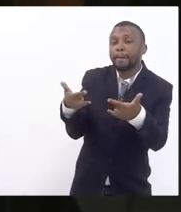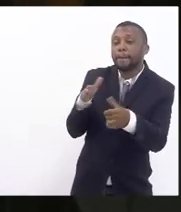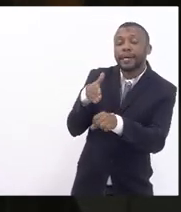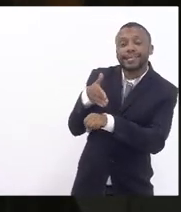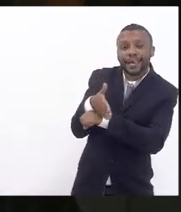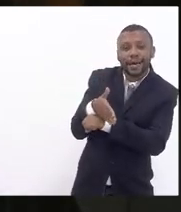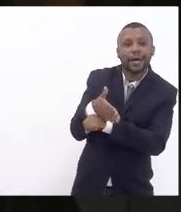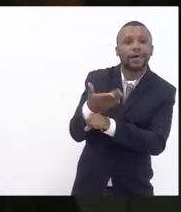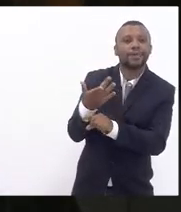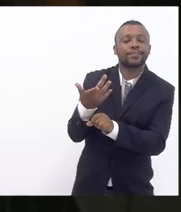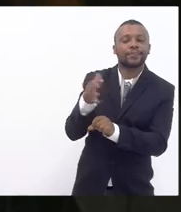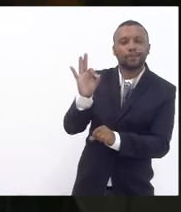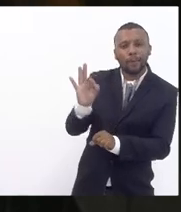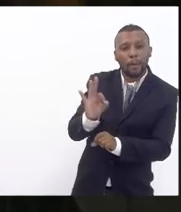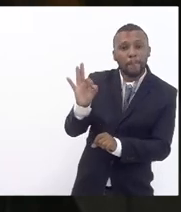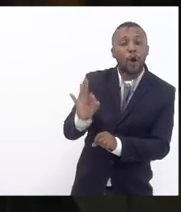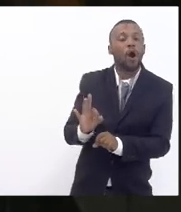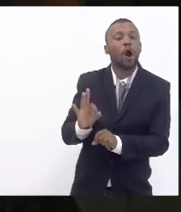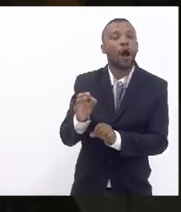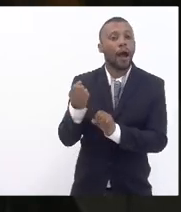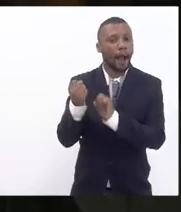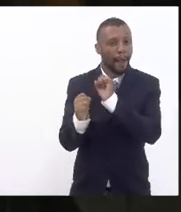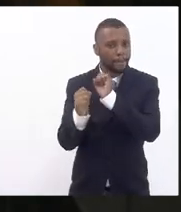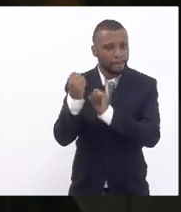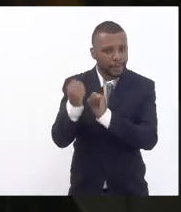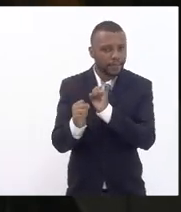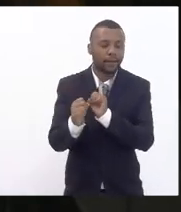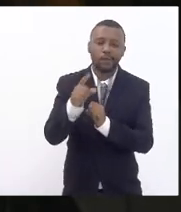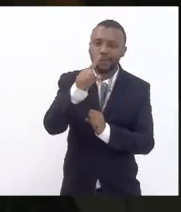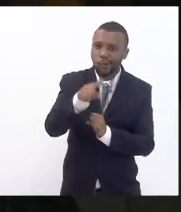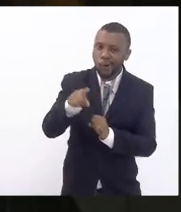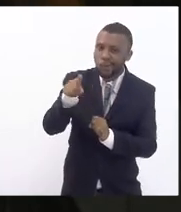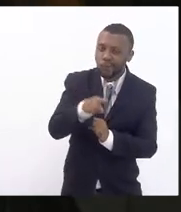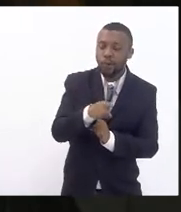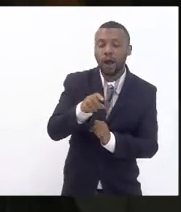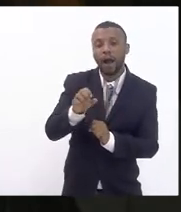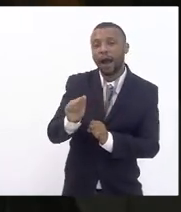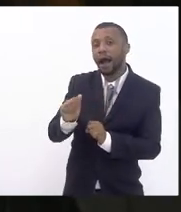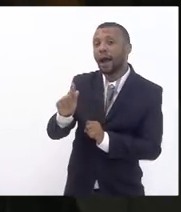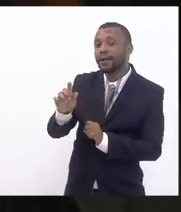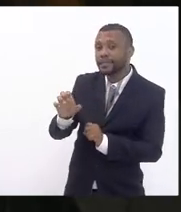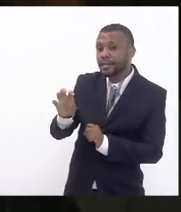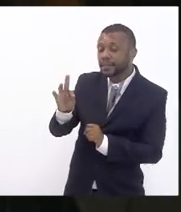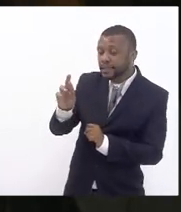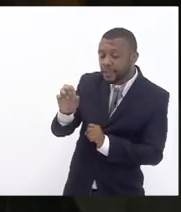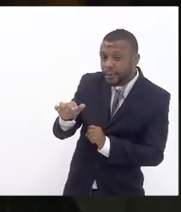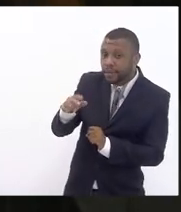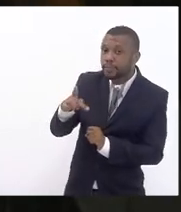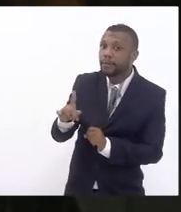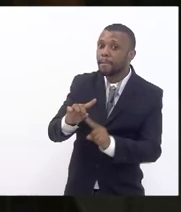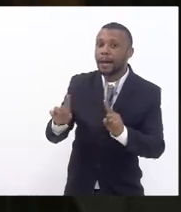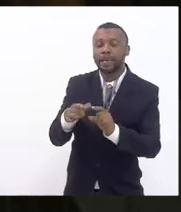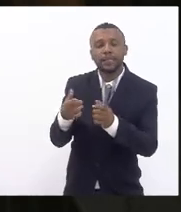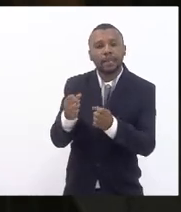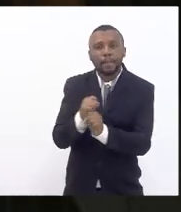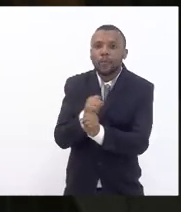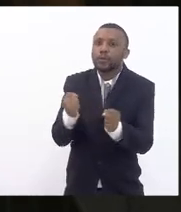o problema da tarifa, a concessionária está pressionada, tem adiado a Getransp também, mas é inaceitável